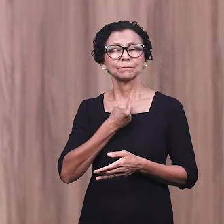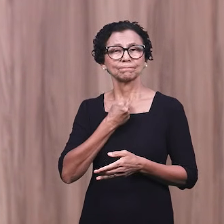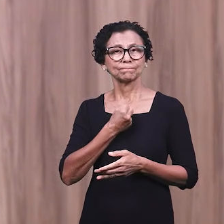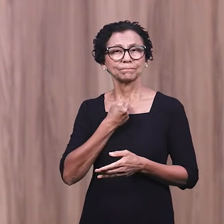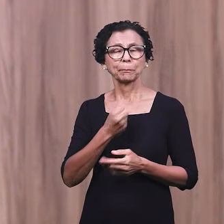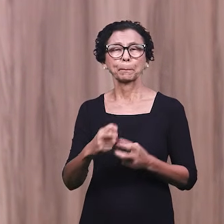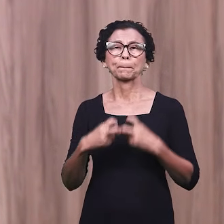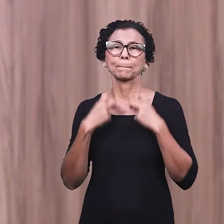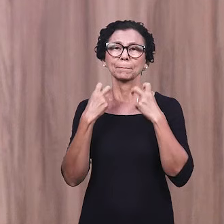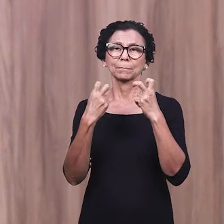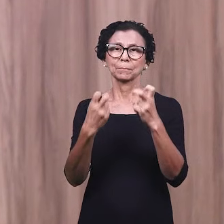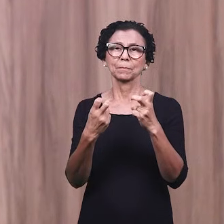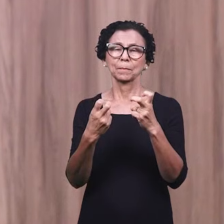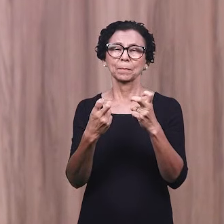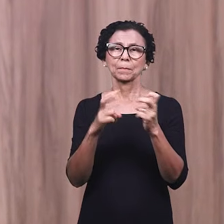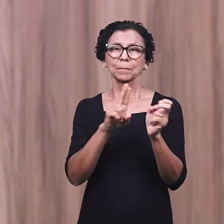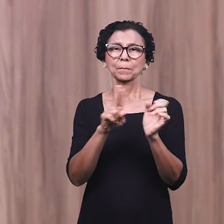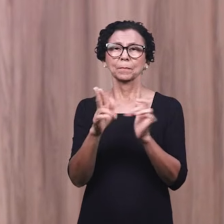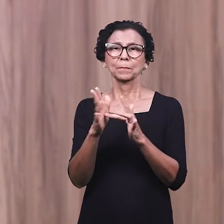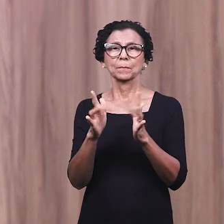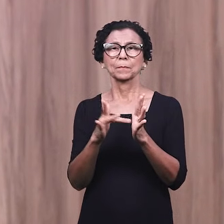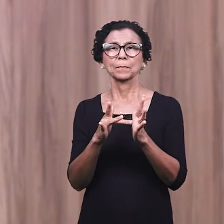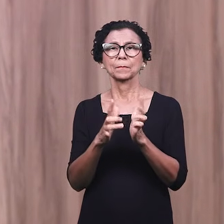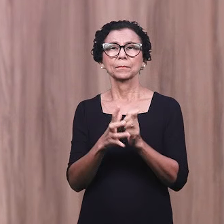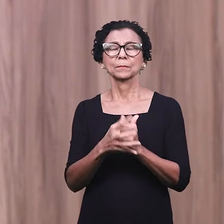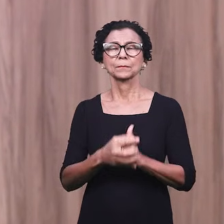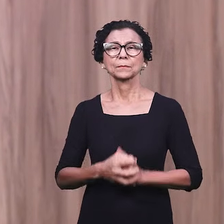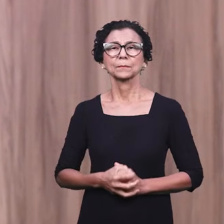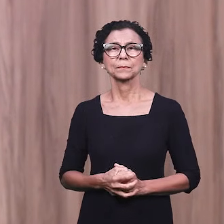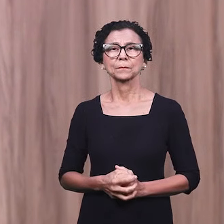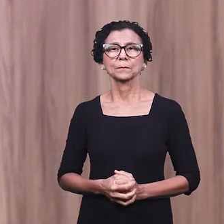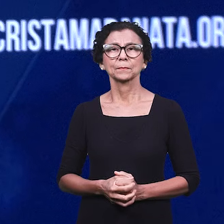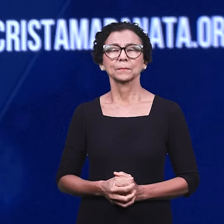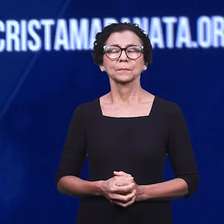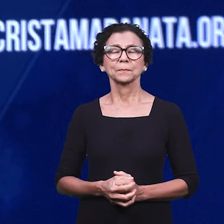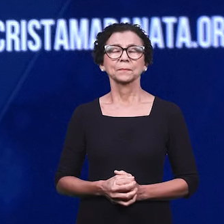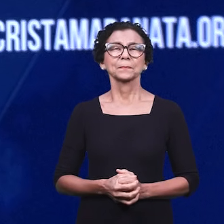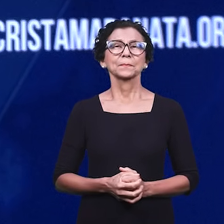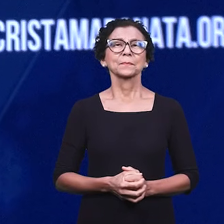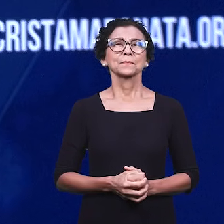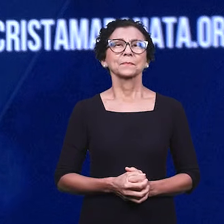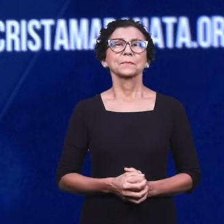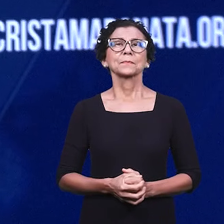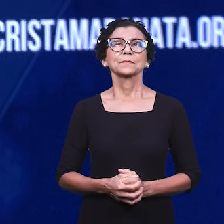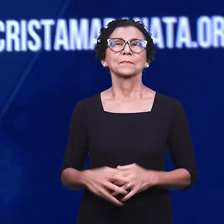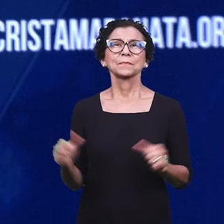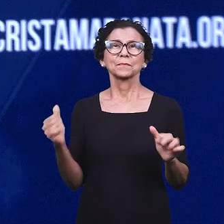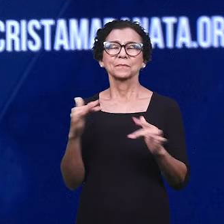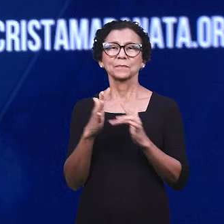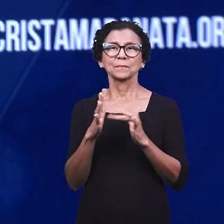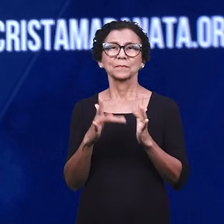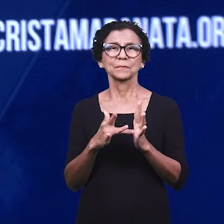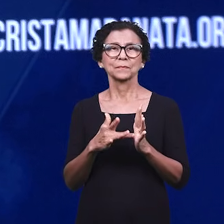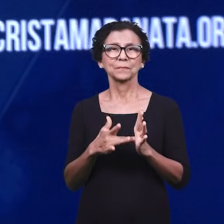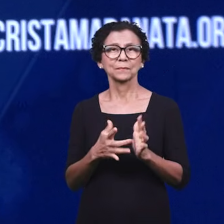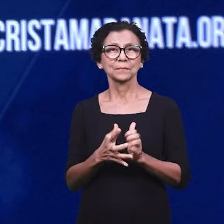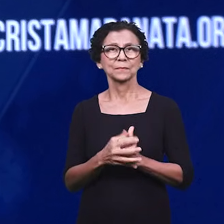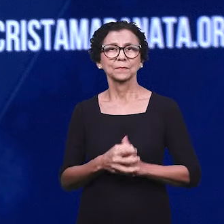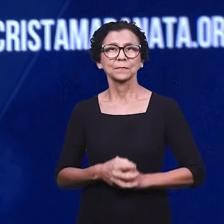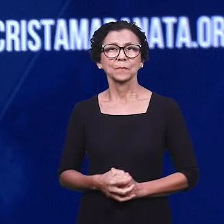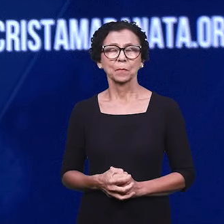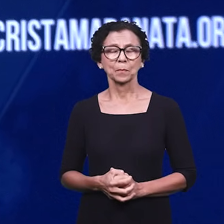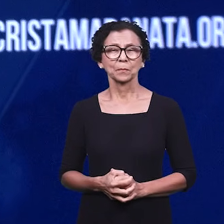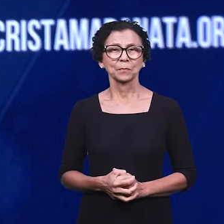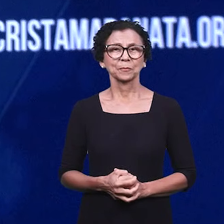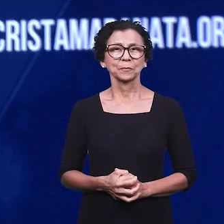hora, Senhor. Assim clamamos e oramos no nome do Senhor Jesus. Amém. Glória a Jesus. Amém. Nós vamos